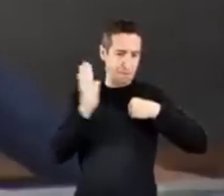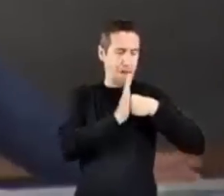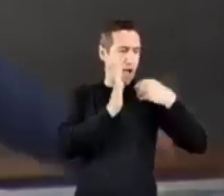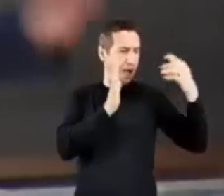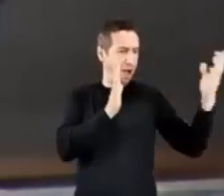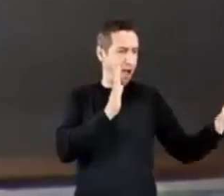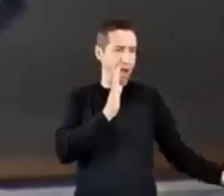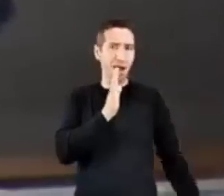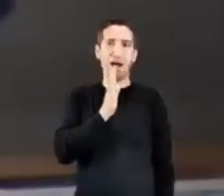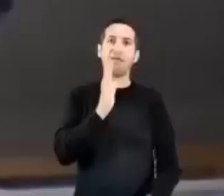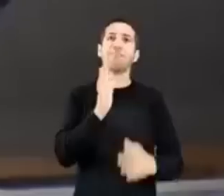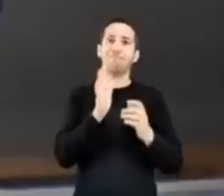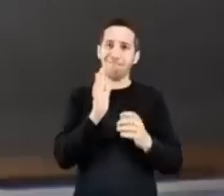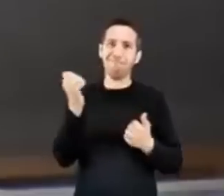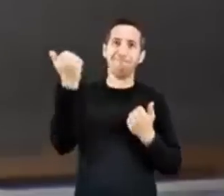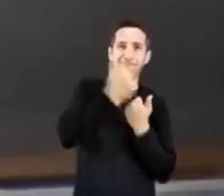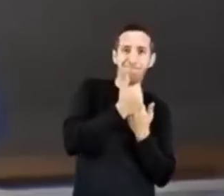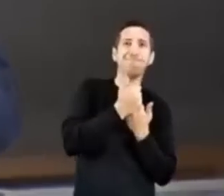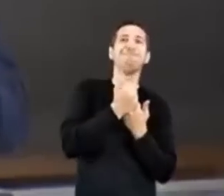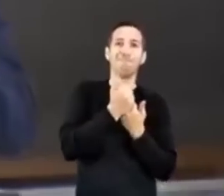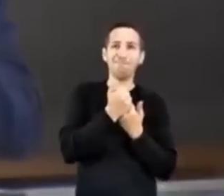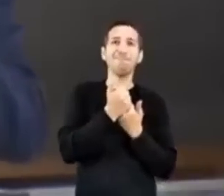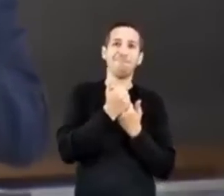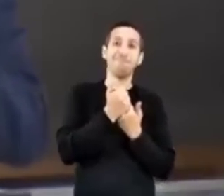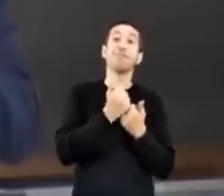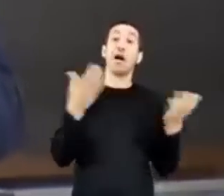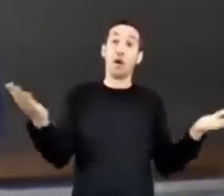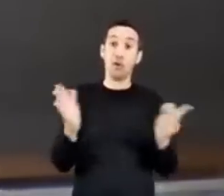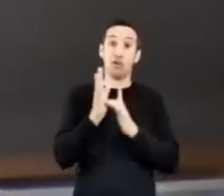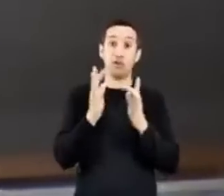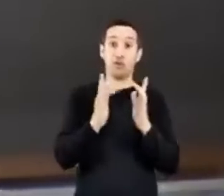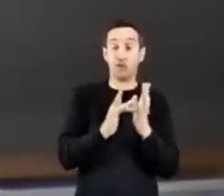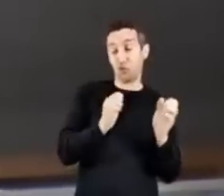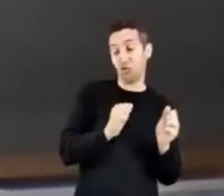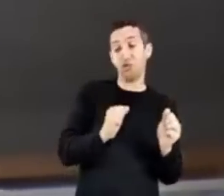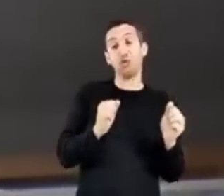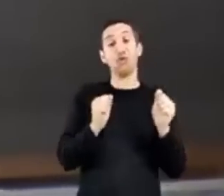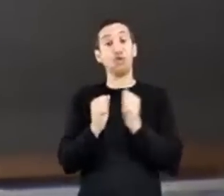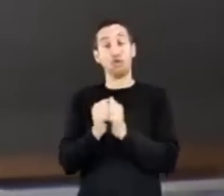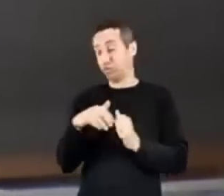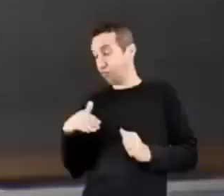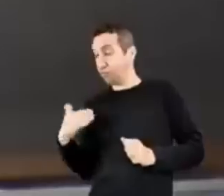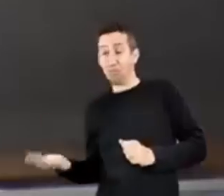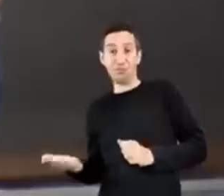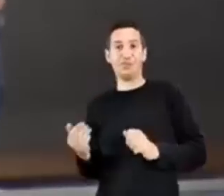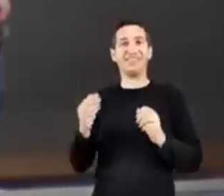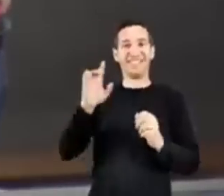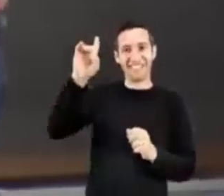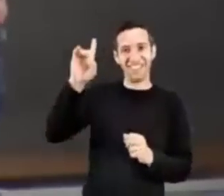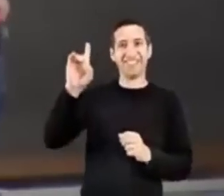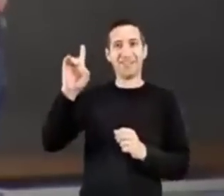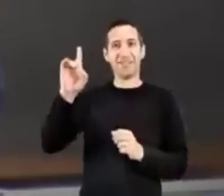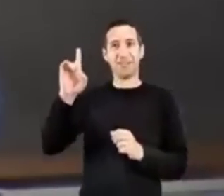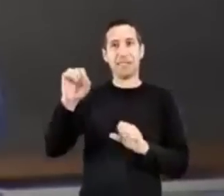agora Jesus está no céu à direita do pai intercedendo por nós e em breve